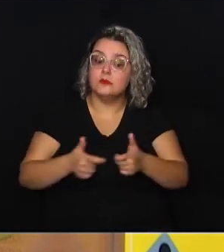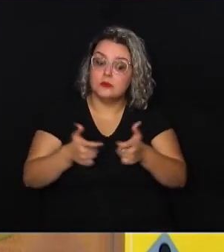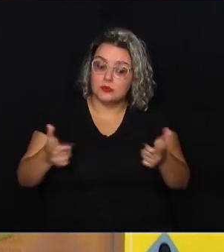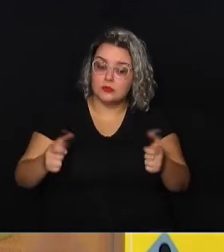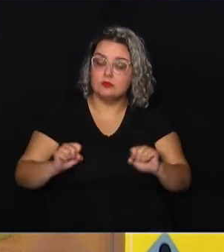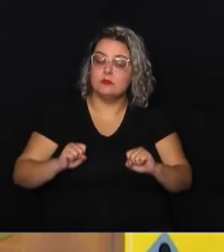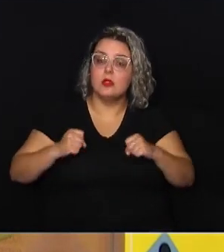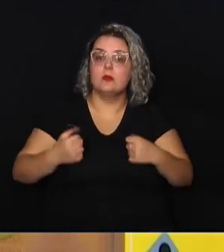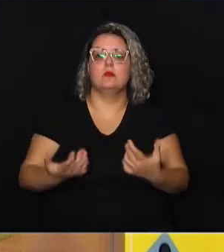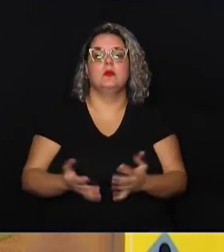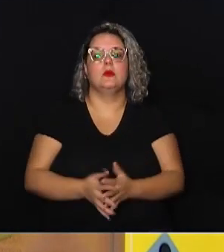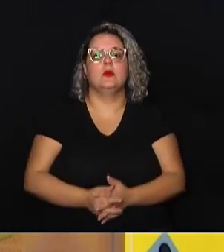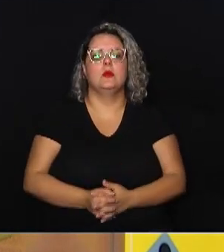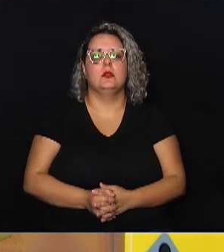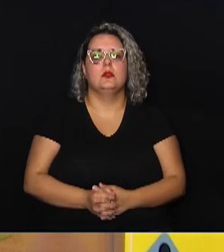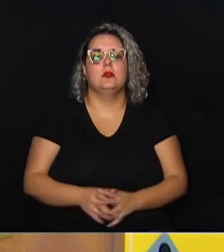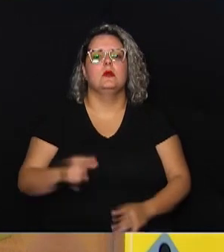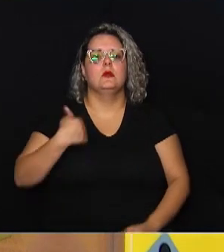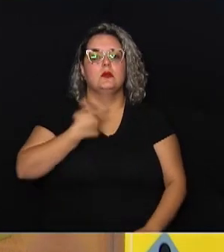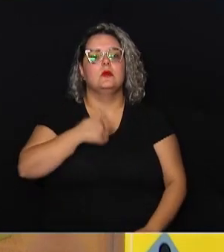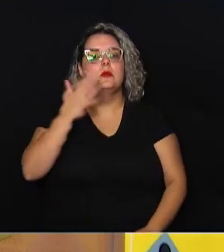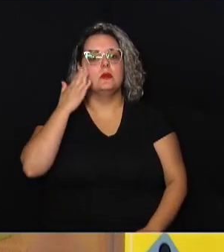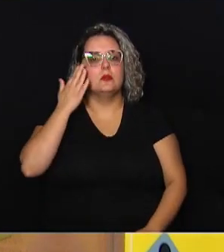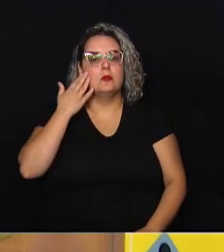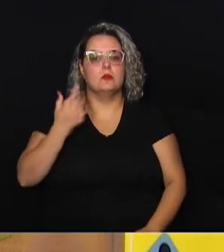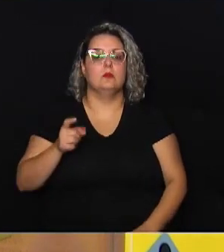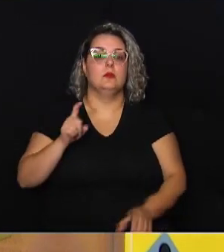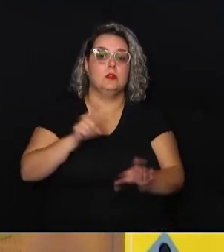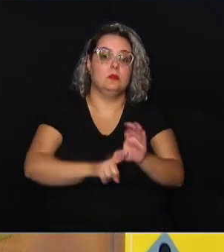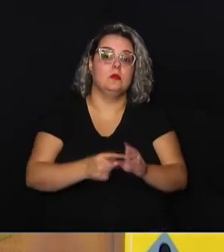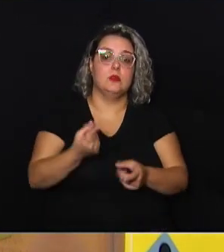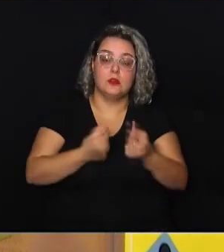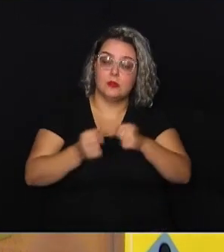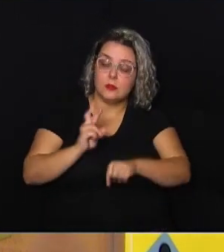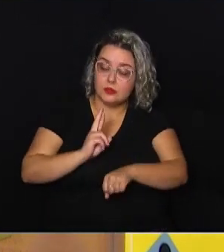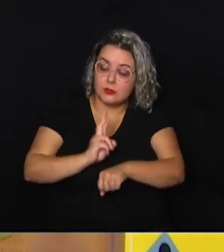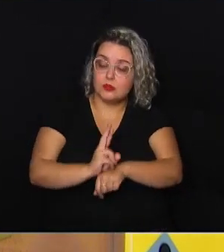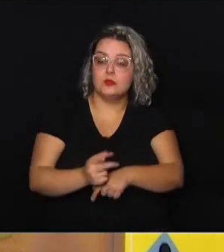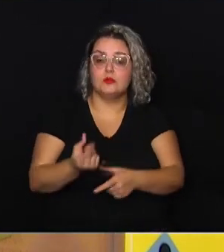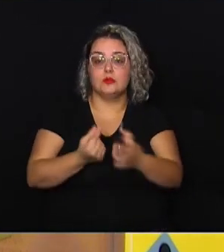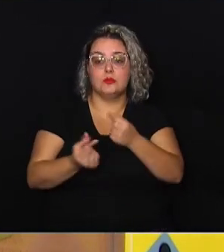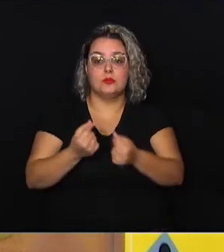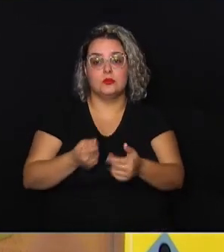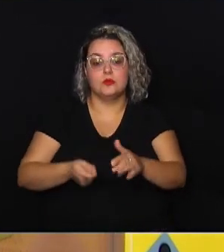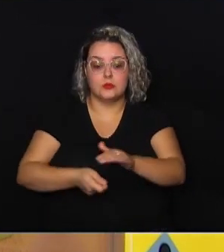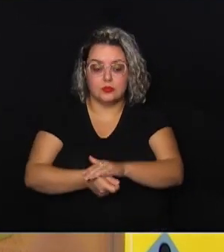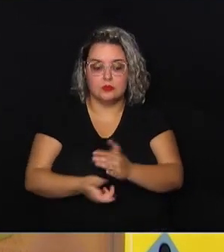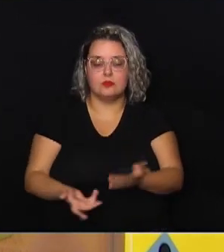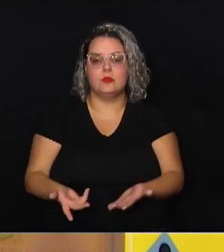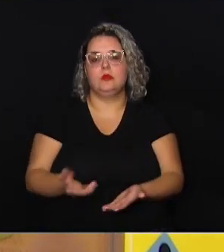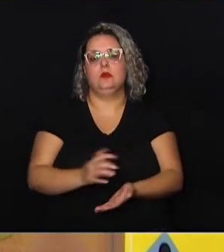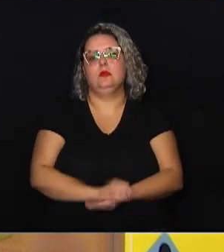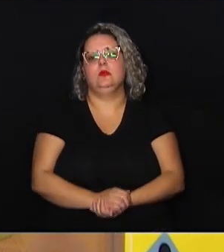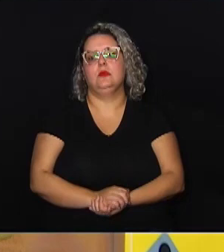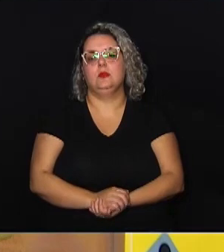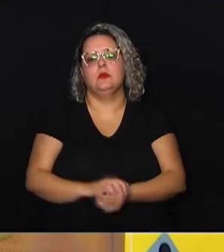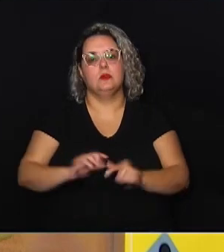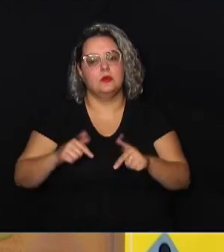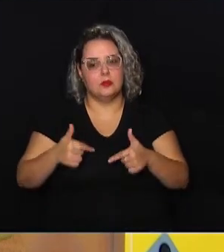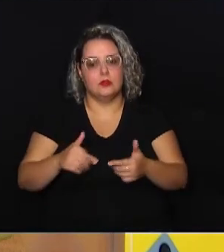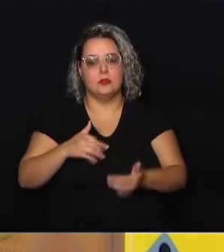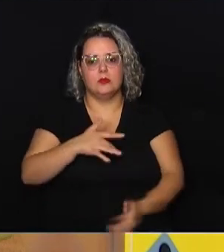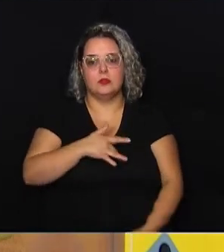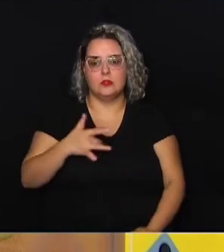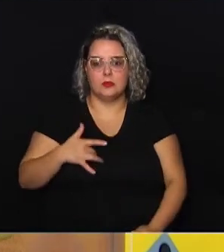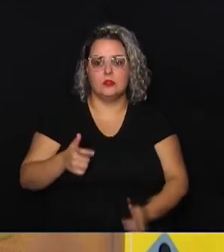empenho. A gente sabe que depende de recurso, depende de verbas, depende de emenda, e a luta na área da saúde é muito